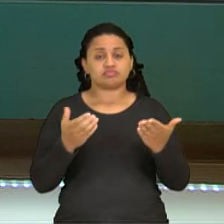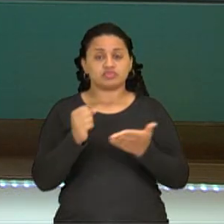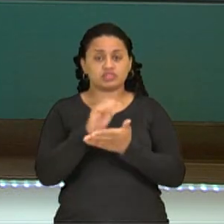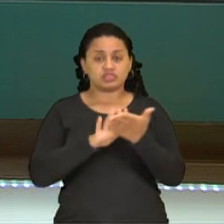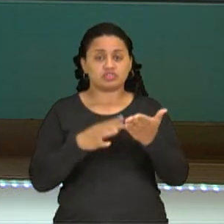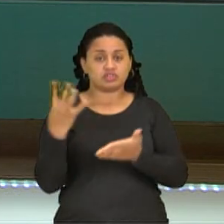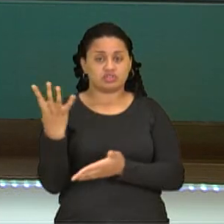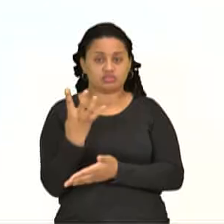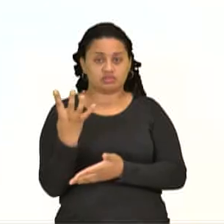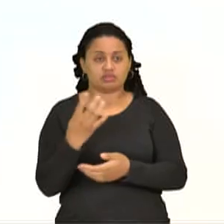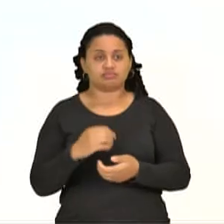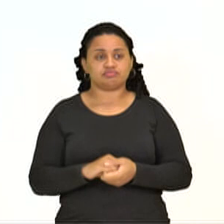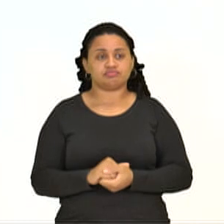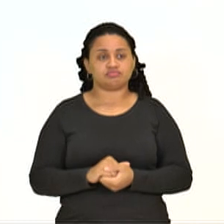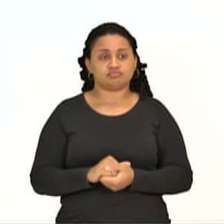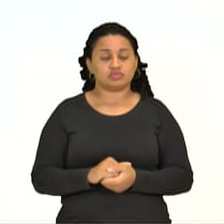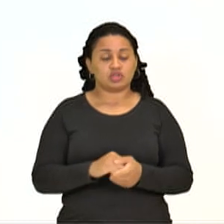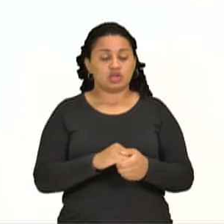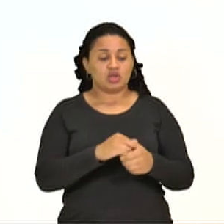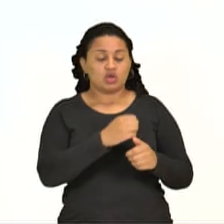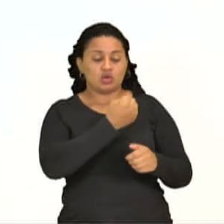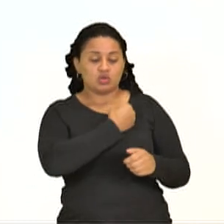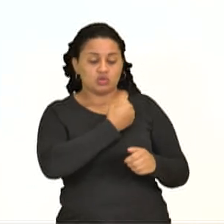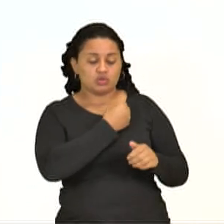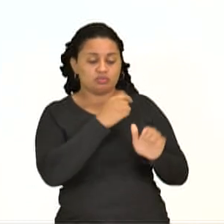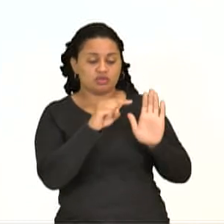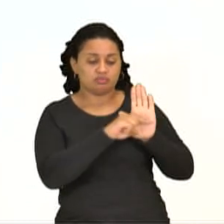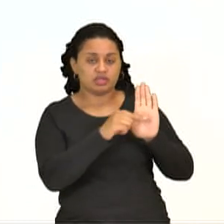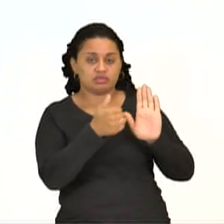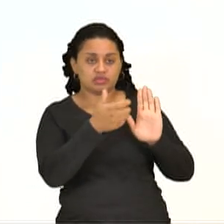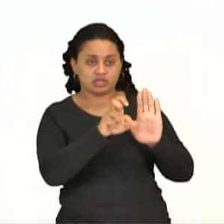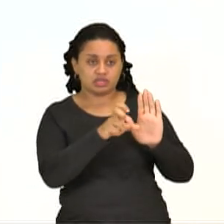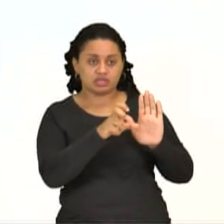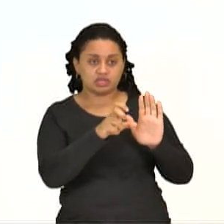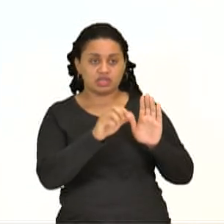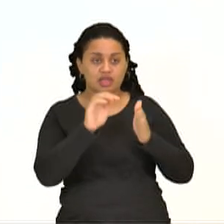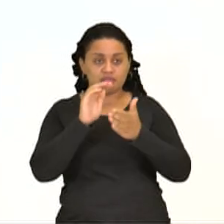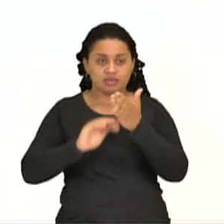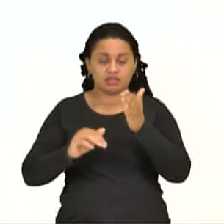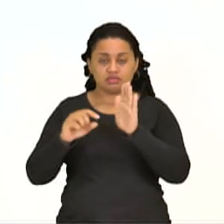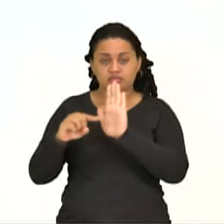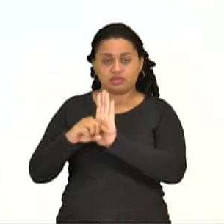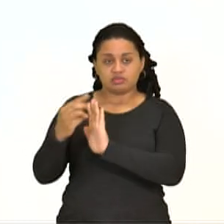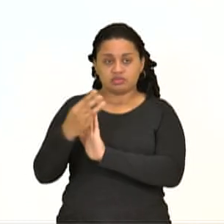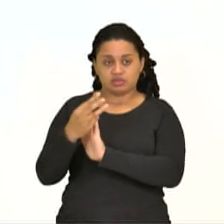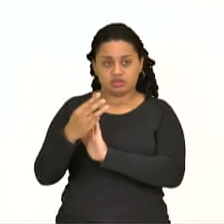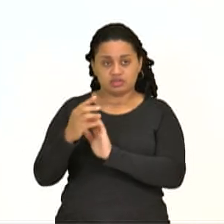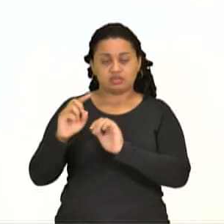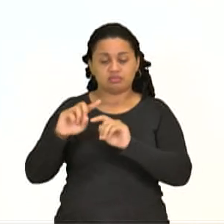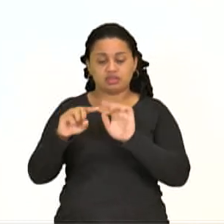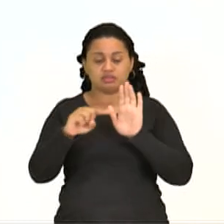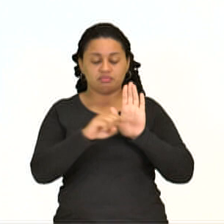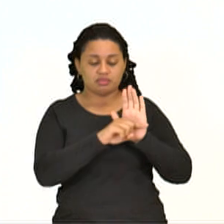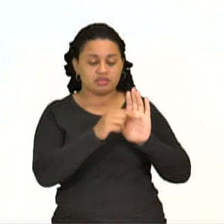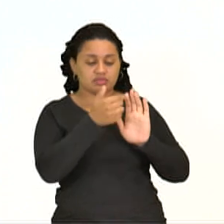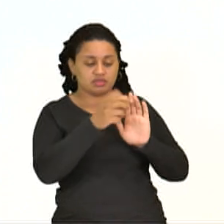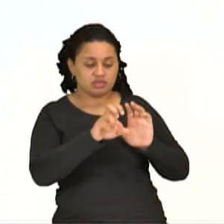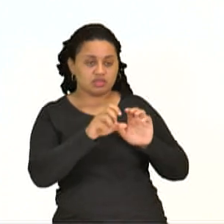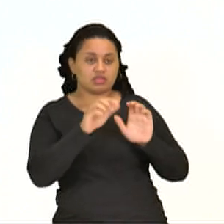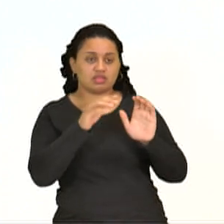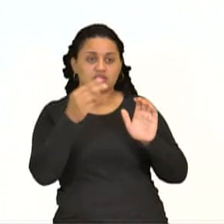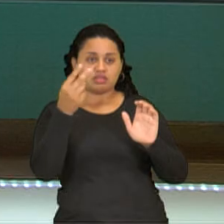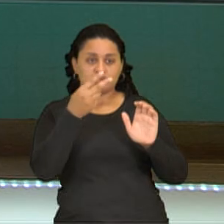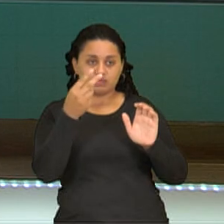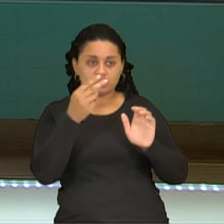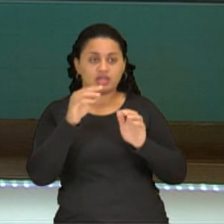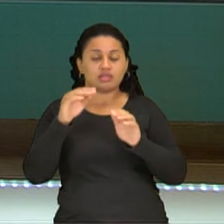praticando 4, o número menos 15 é menor que menos 3 e menos 15 ao quadrado é menor que menos 3 ao